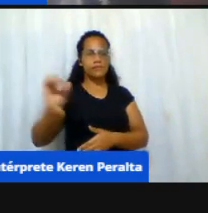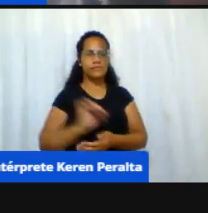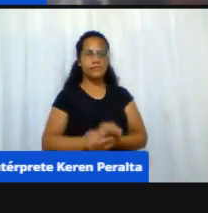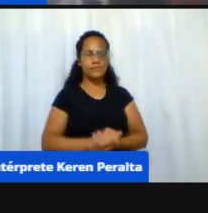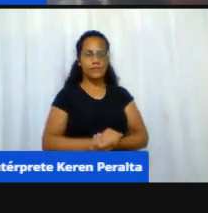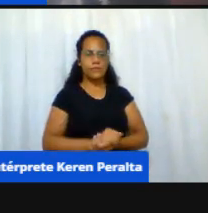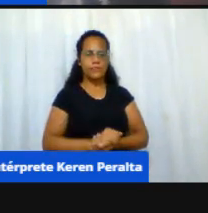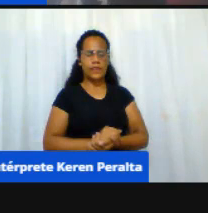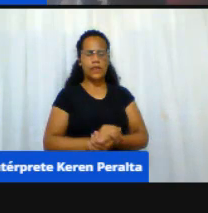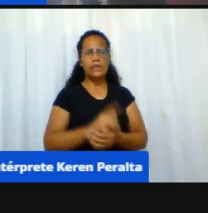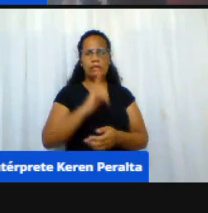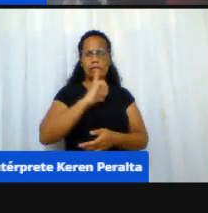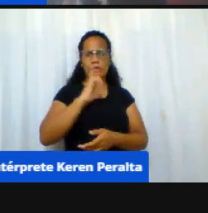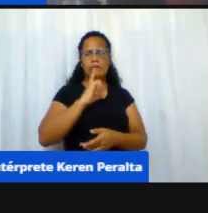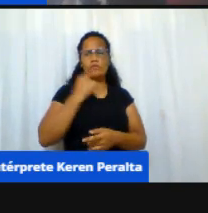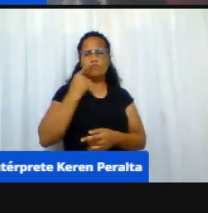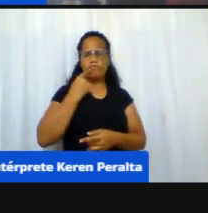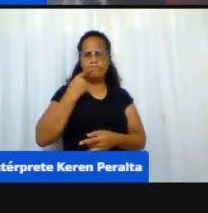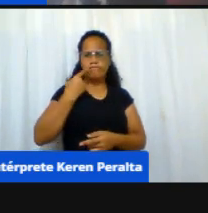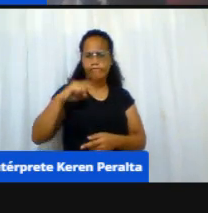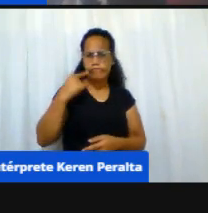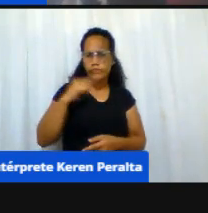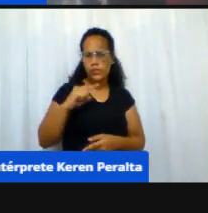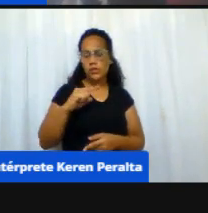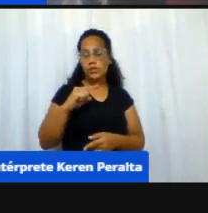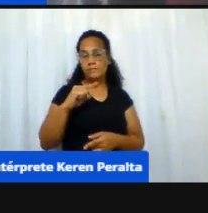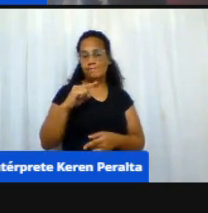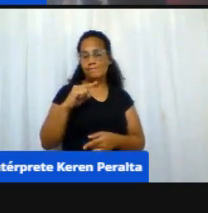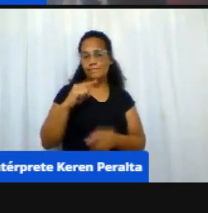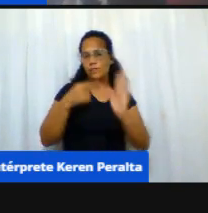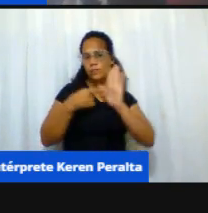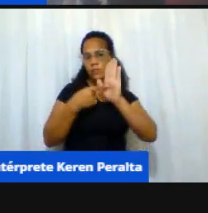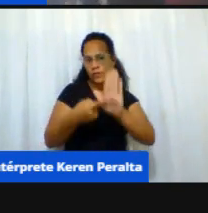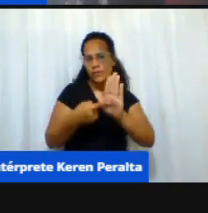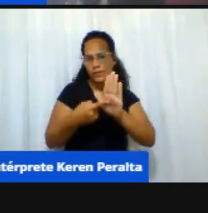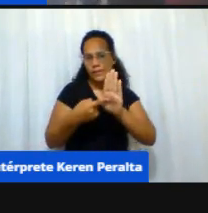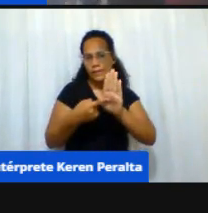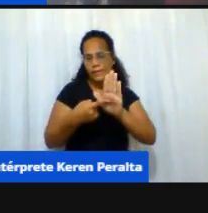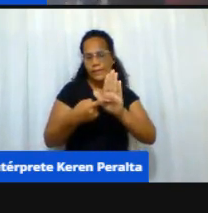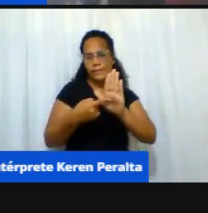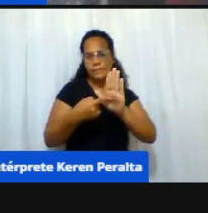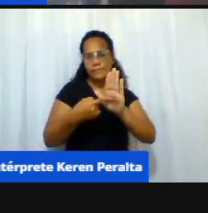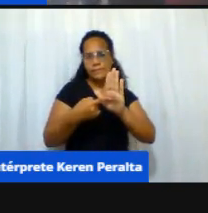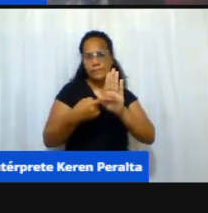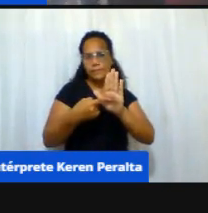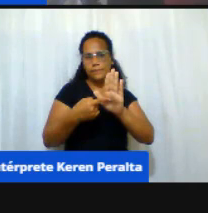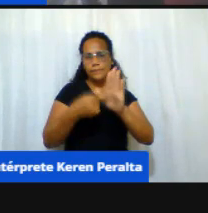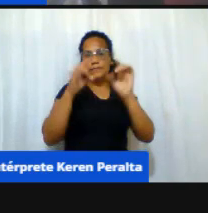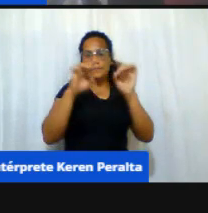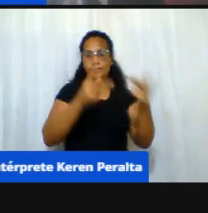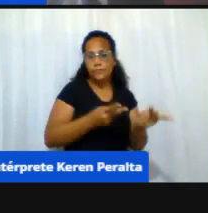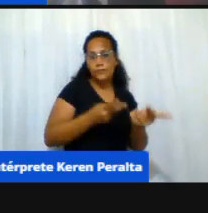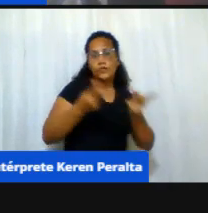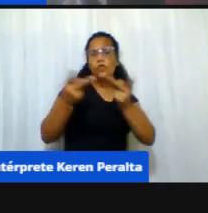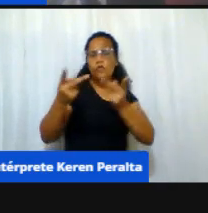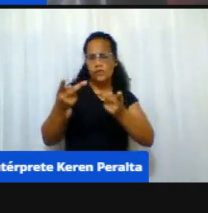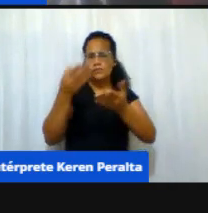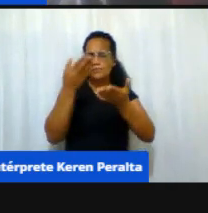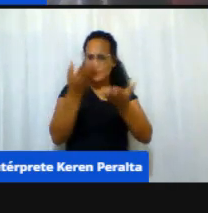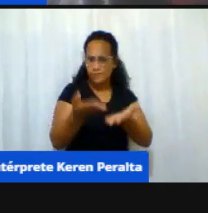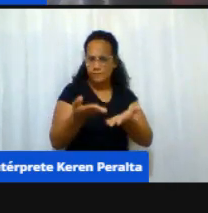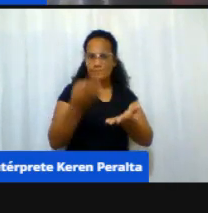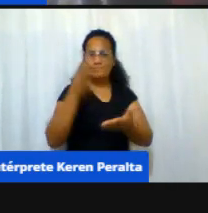que, conforme indicaremos, deixamos o convite para que constatem por si mesmos.